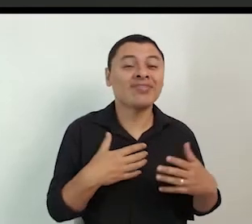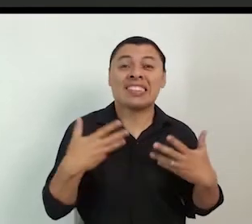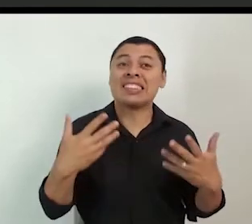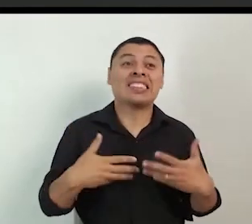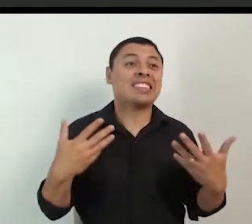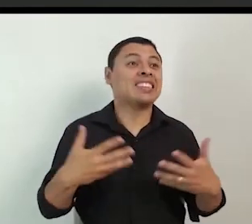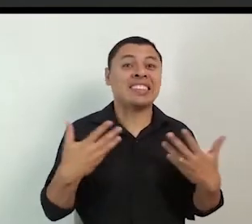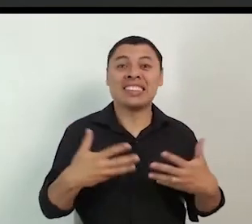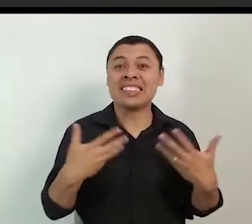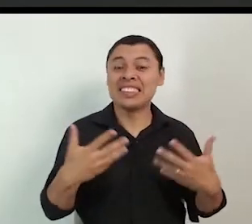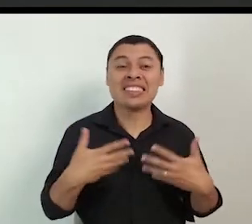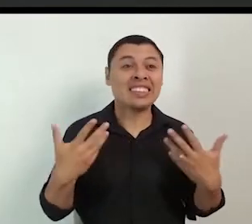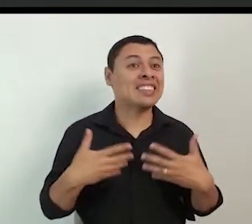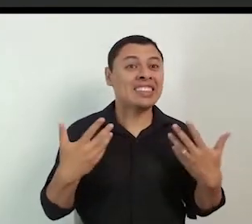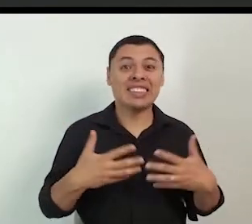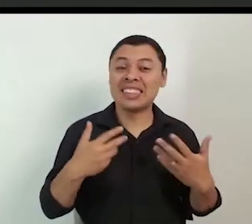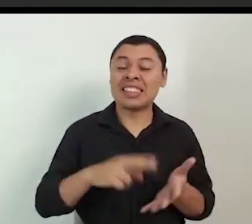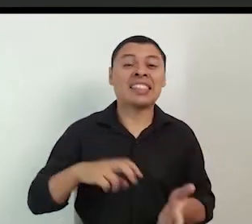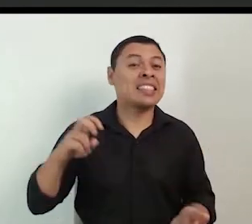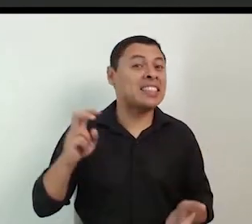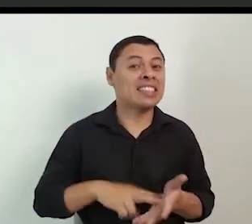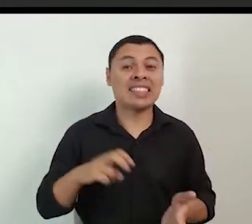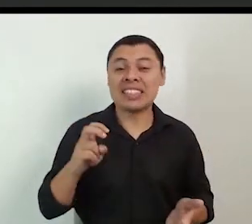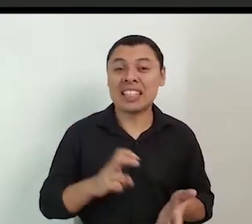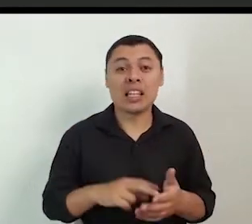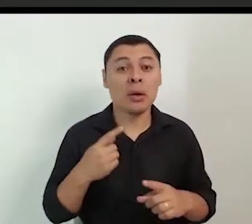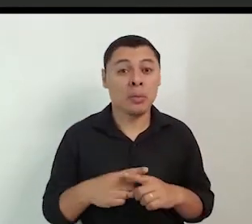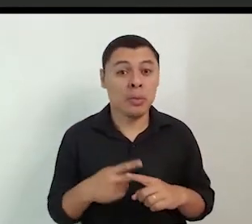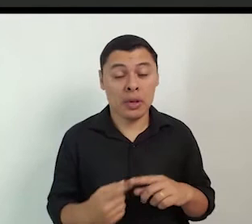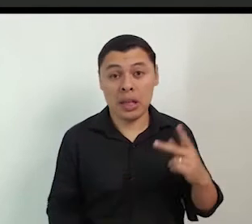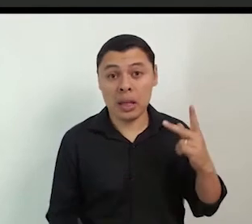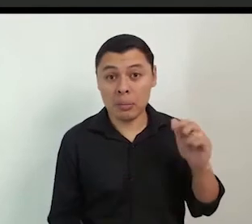euforia imensa, porque a Paloma